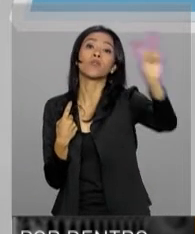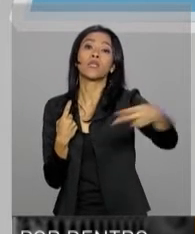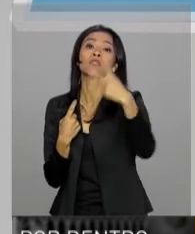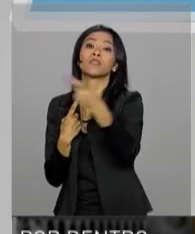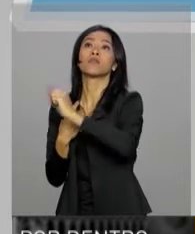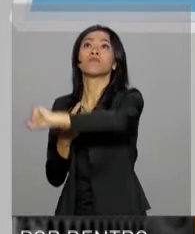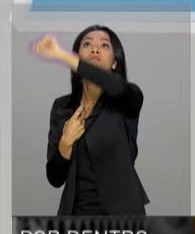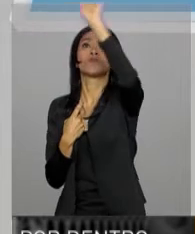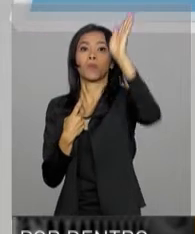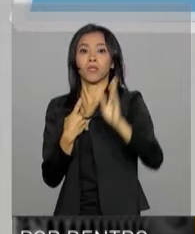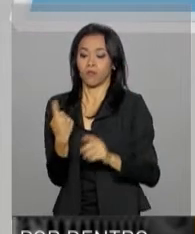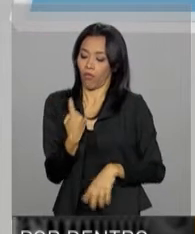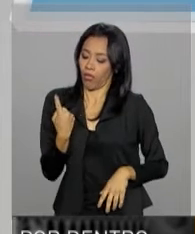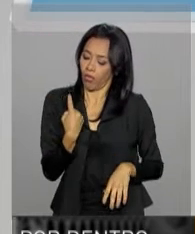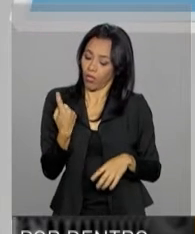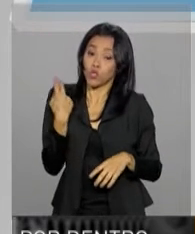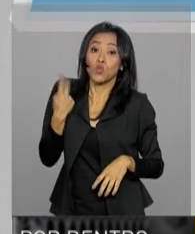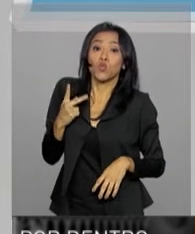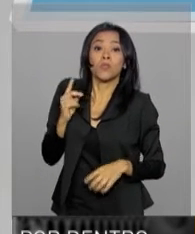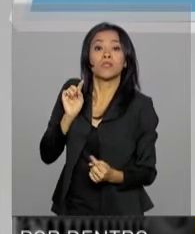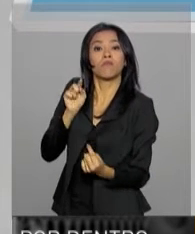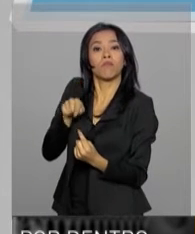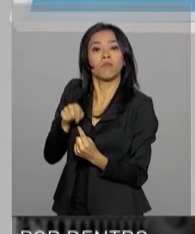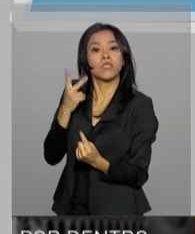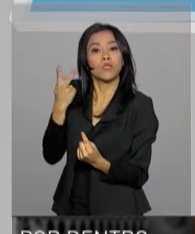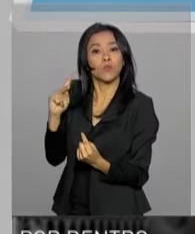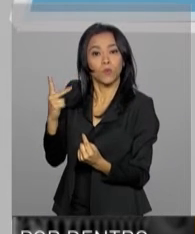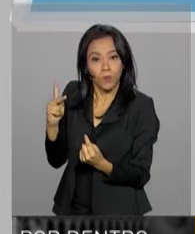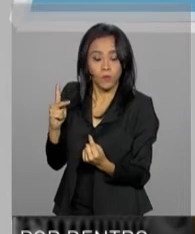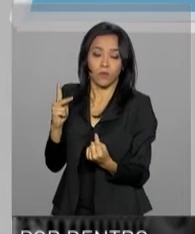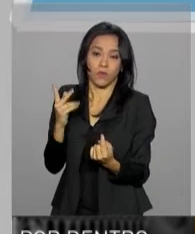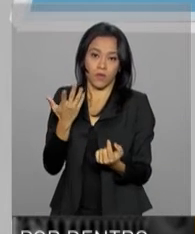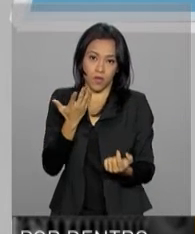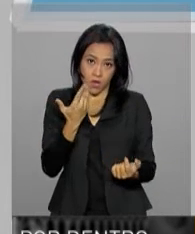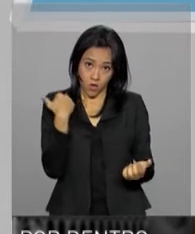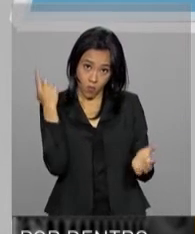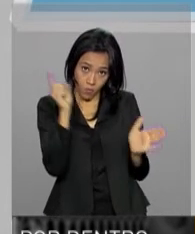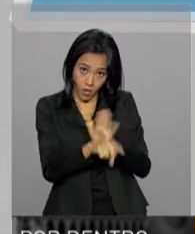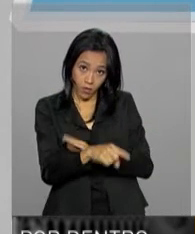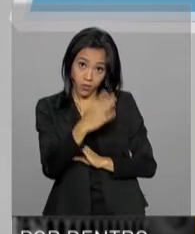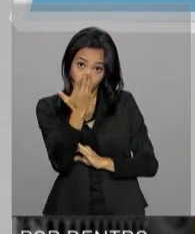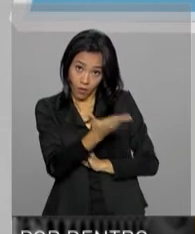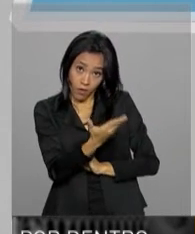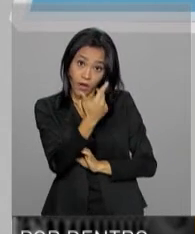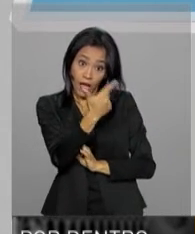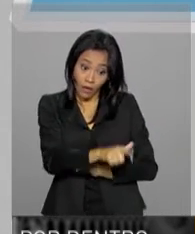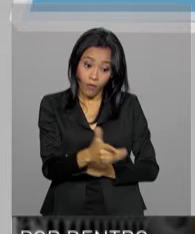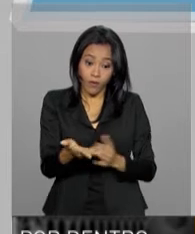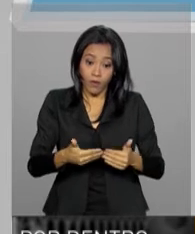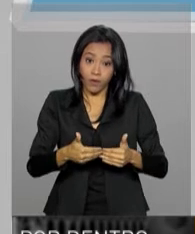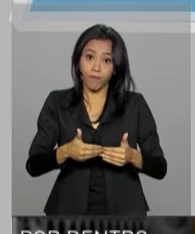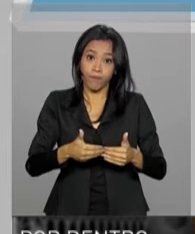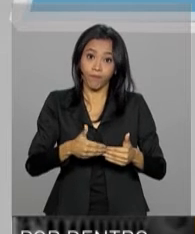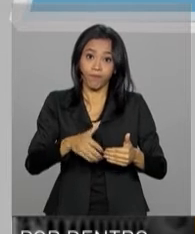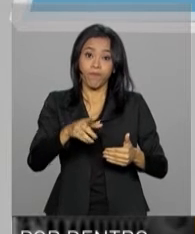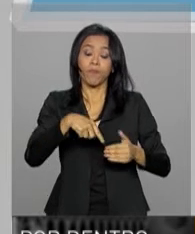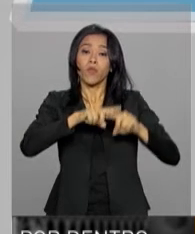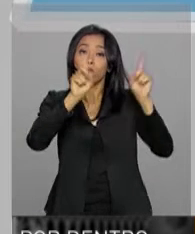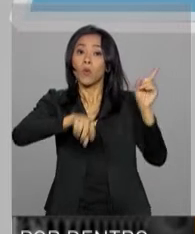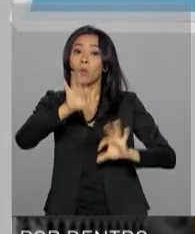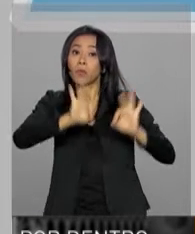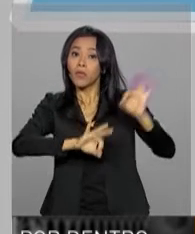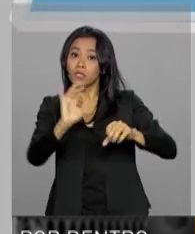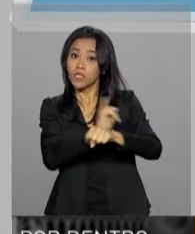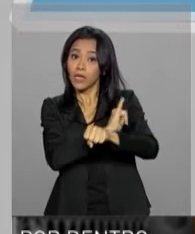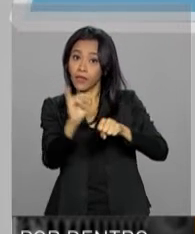metas por quê pergunta o senhor desta vez o plano de estratégia nacional de desenvolvimento econômico